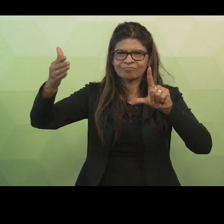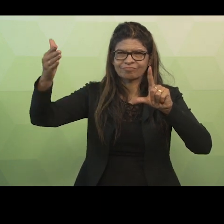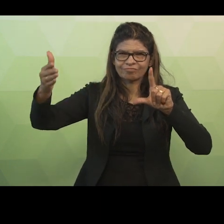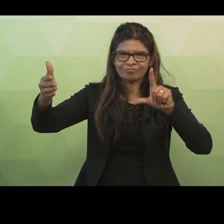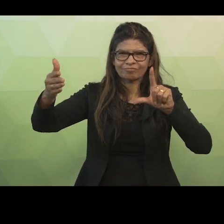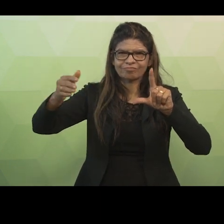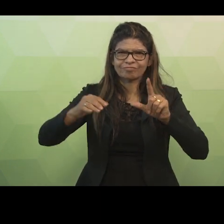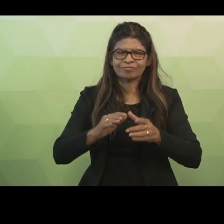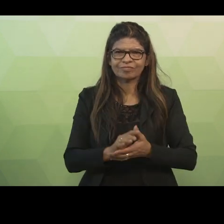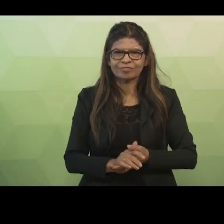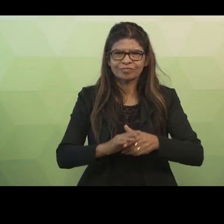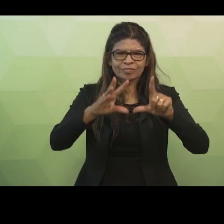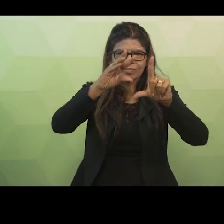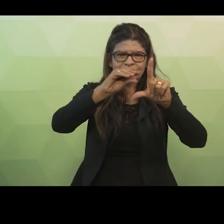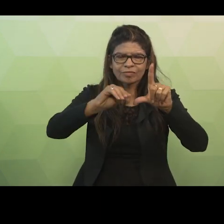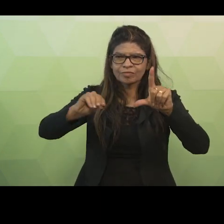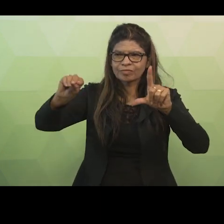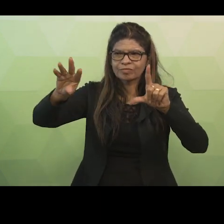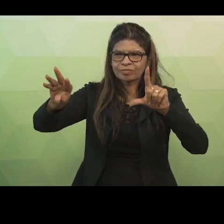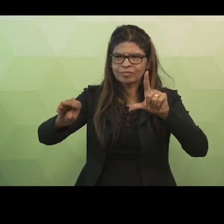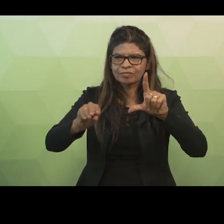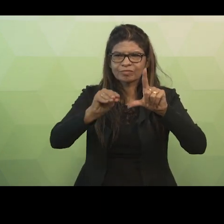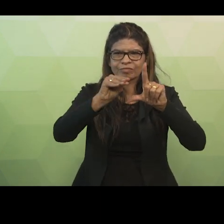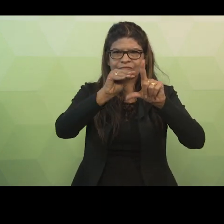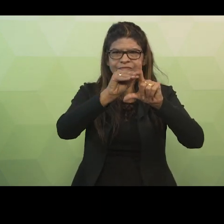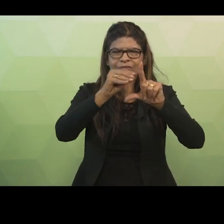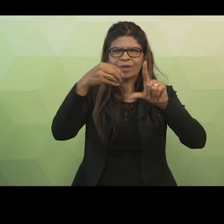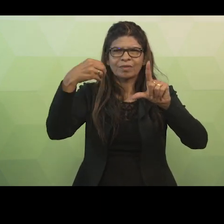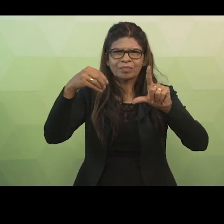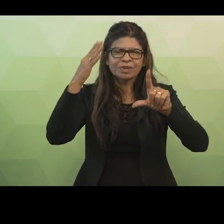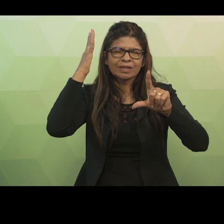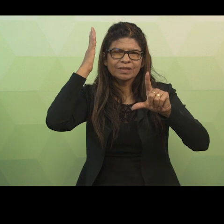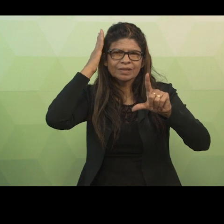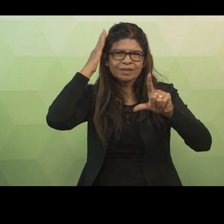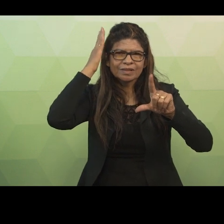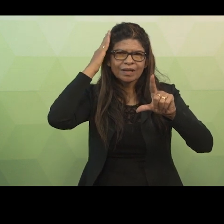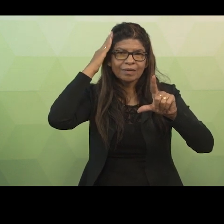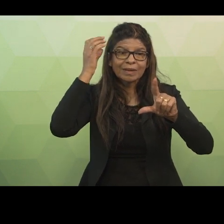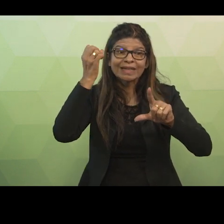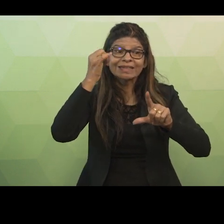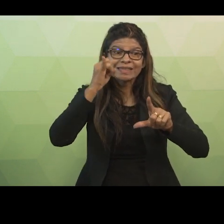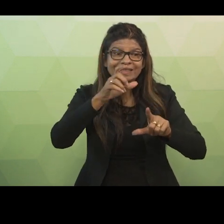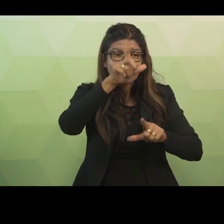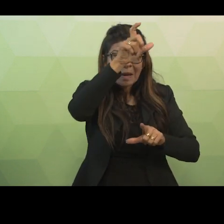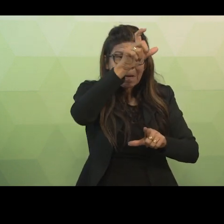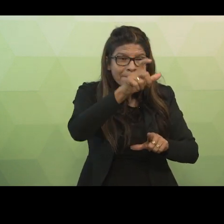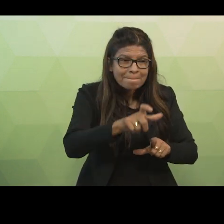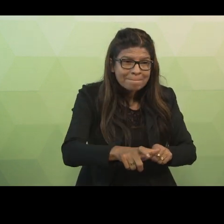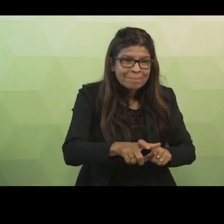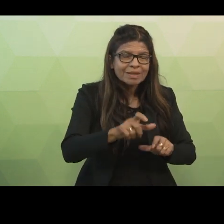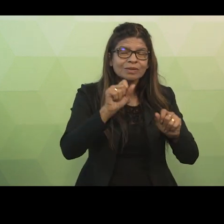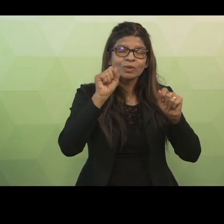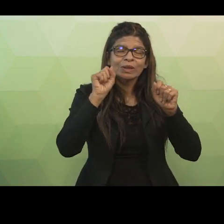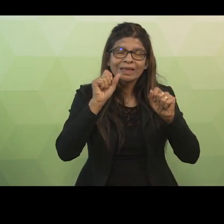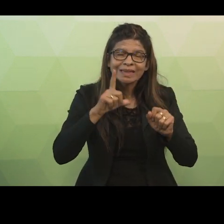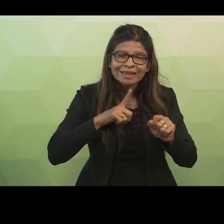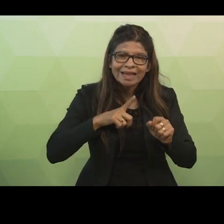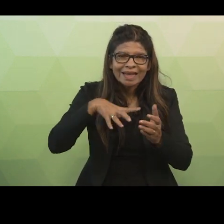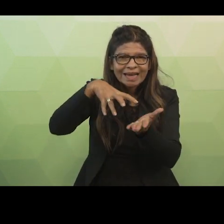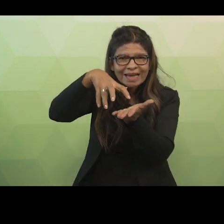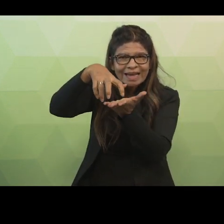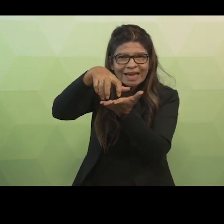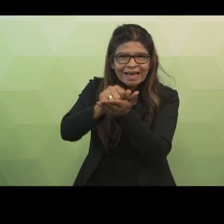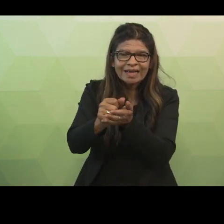verificar se um determinado usuário possui cadastro no sistema, pois só assim poderá acessar as suas funcionalidades.